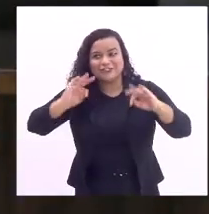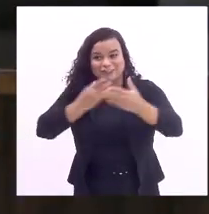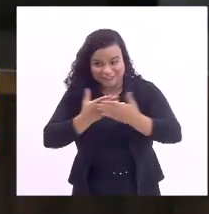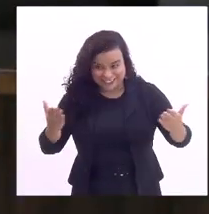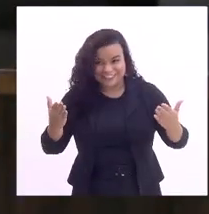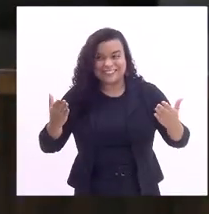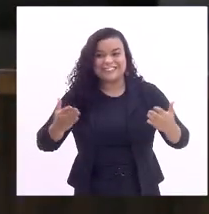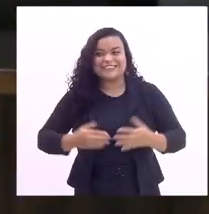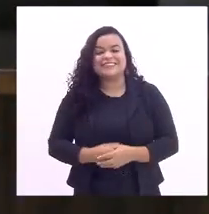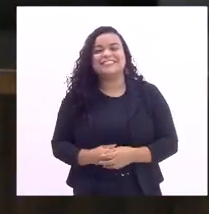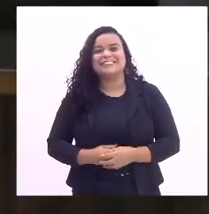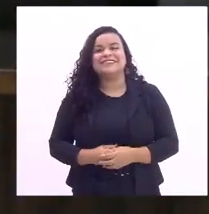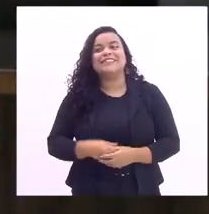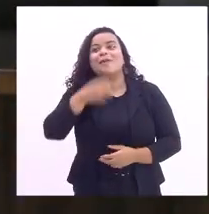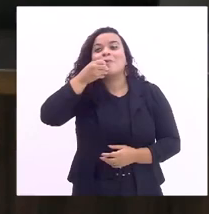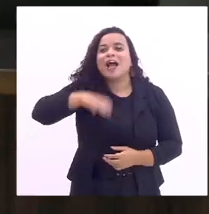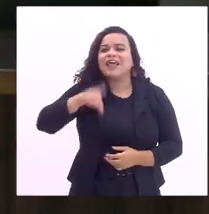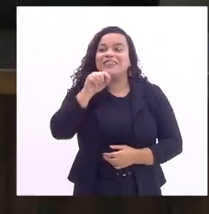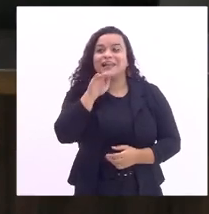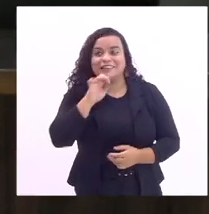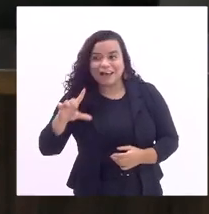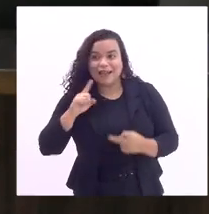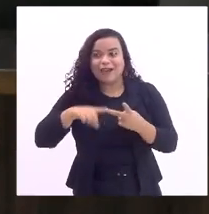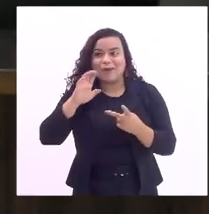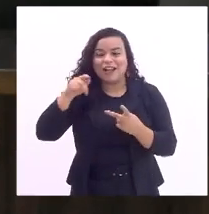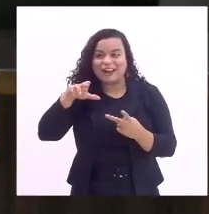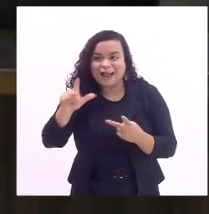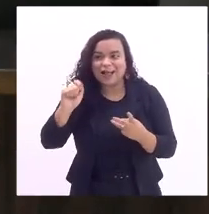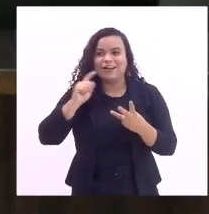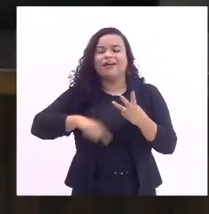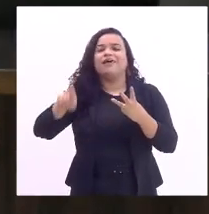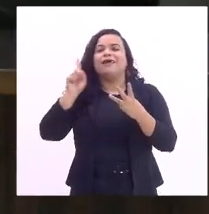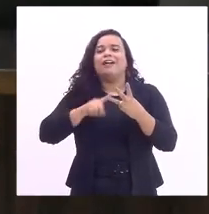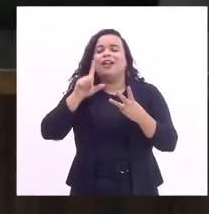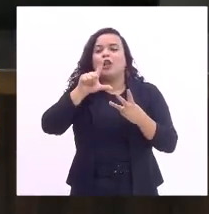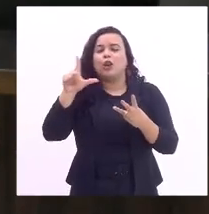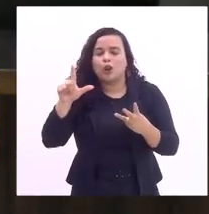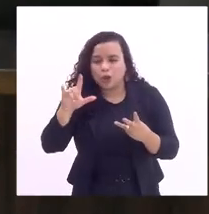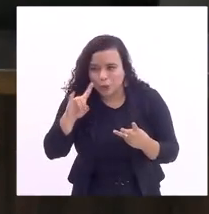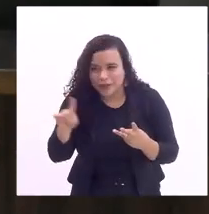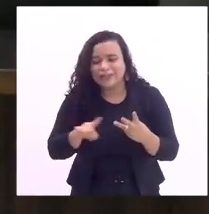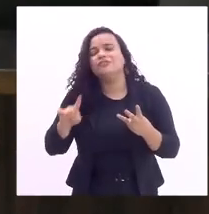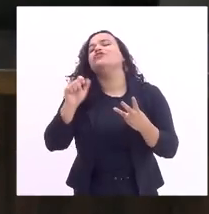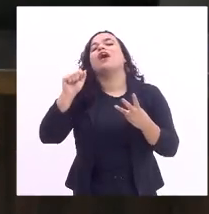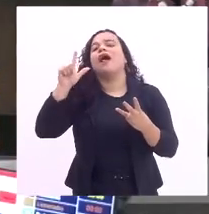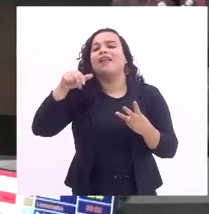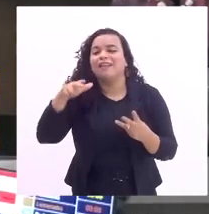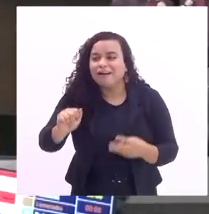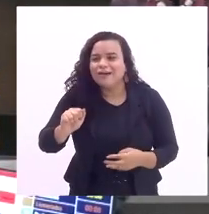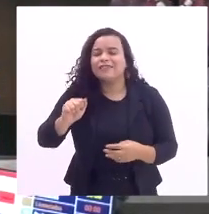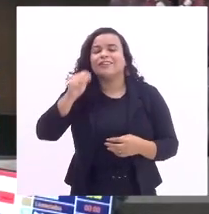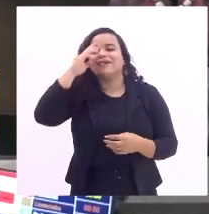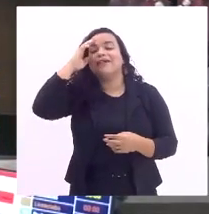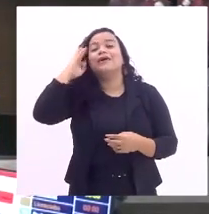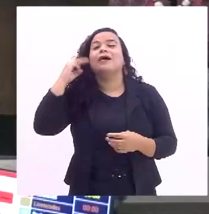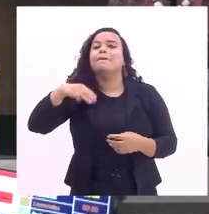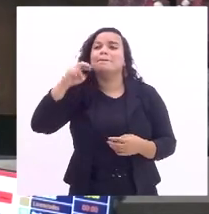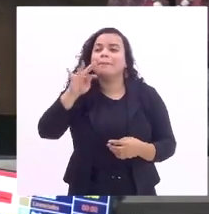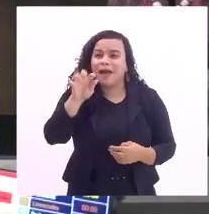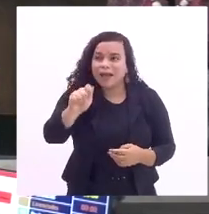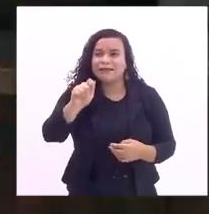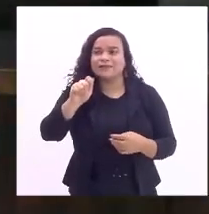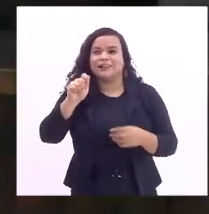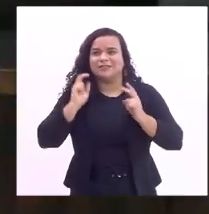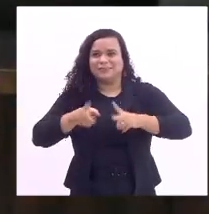todos. Boa tarde, Daniel. Boa tarde, Canela. Boa tarde, Luiz, Alana, deputada Marta,